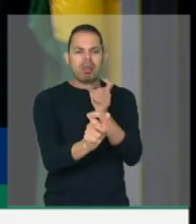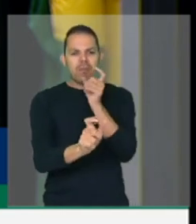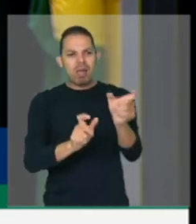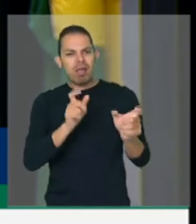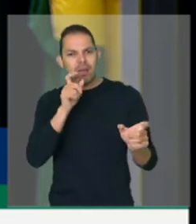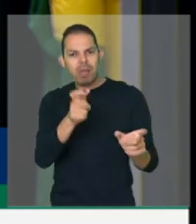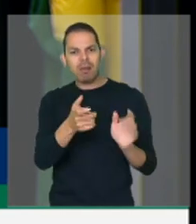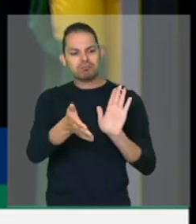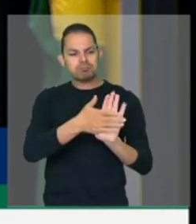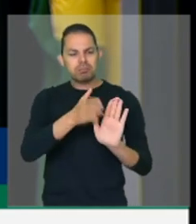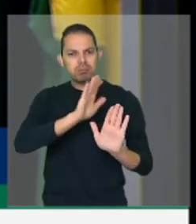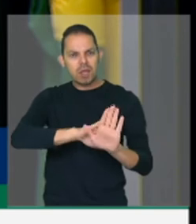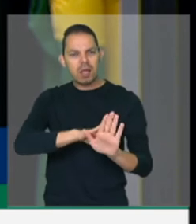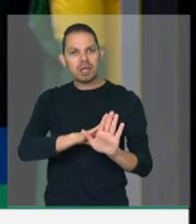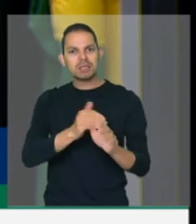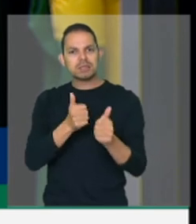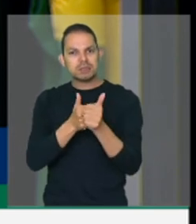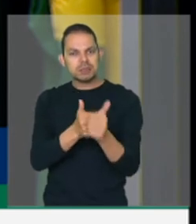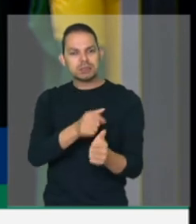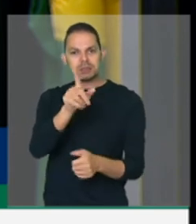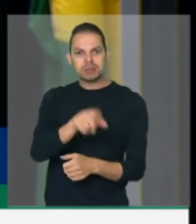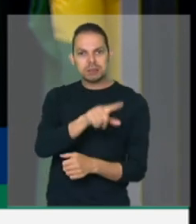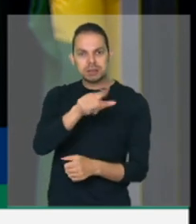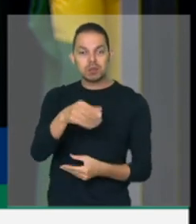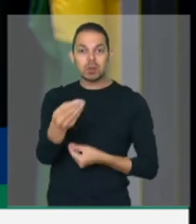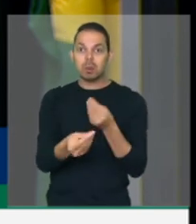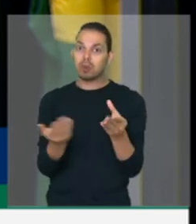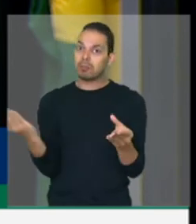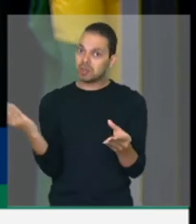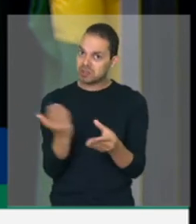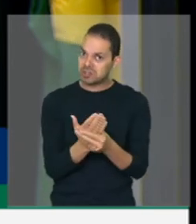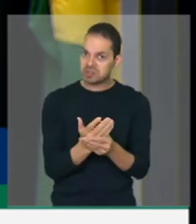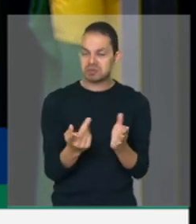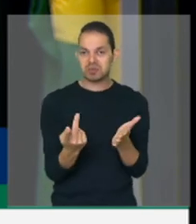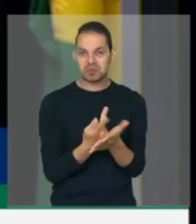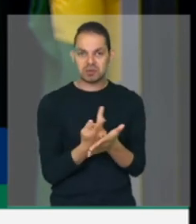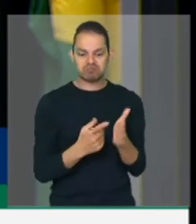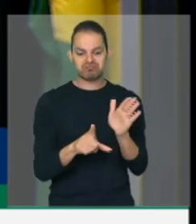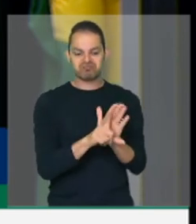e ameaças de cassação por meio de processos ilícitos.